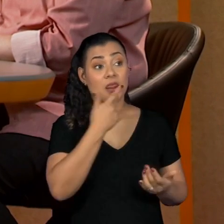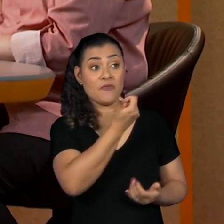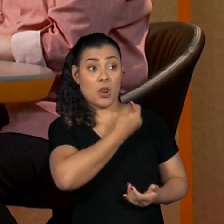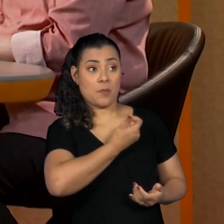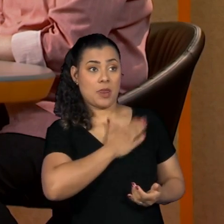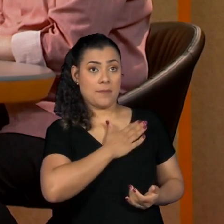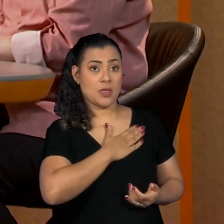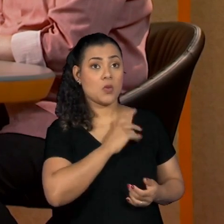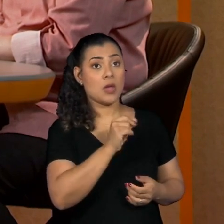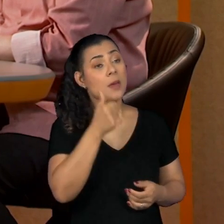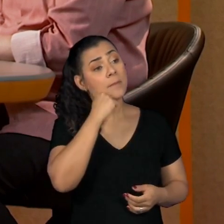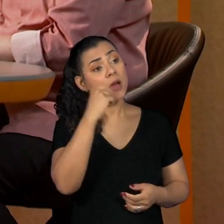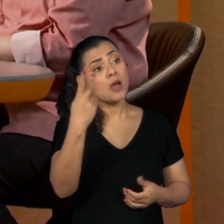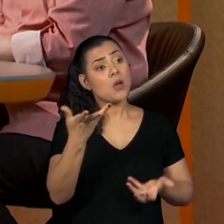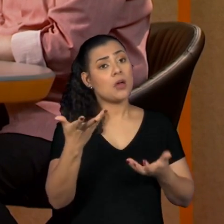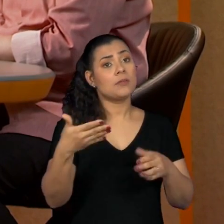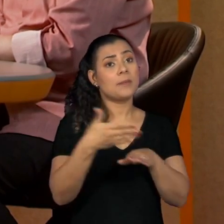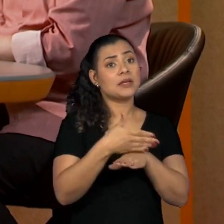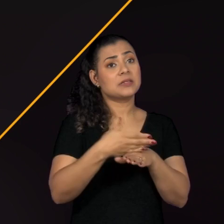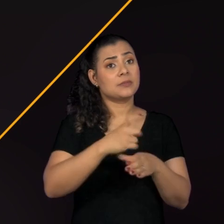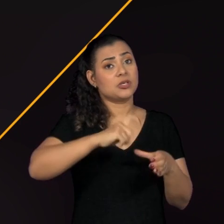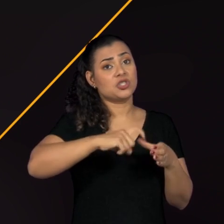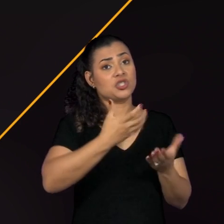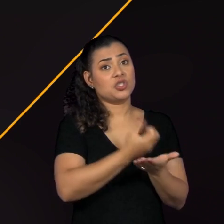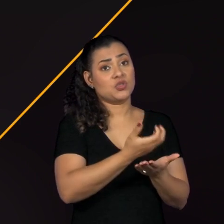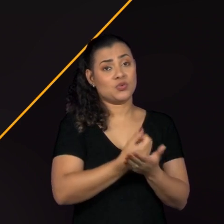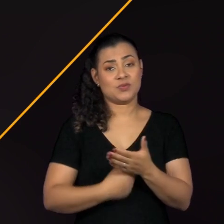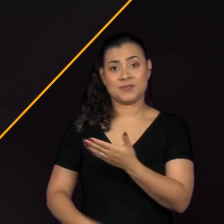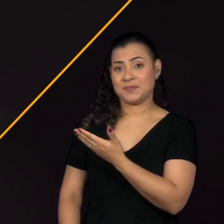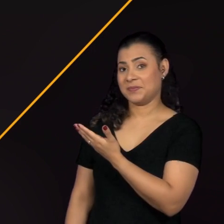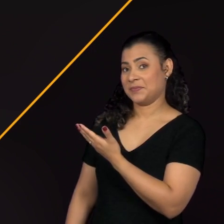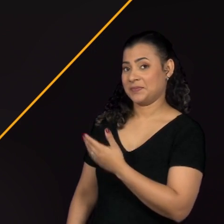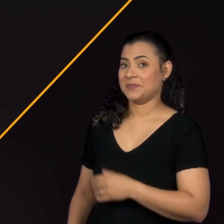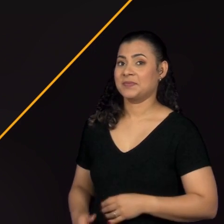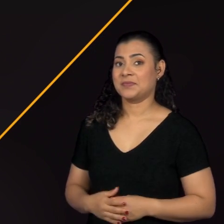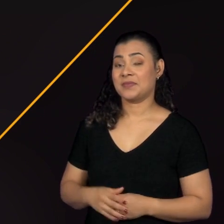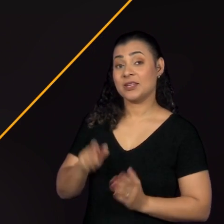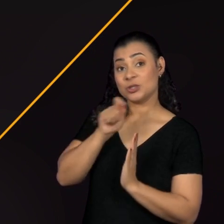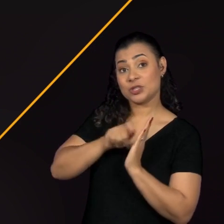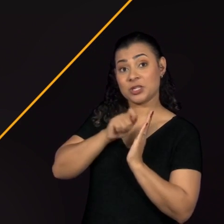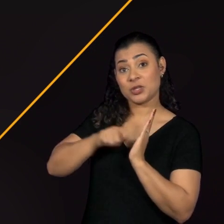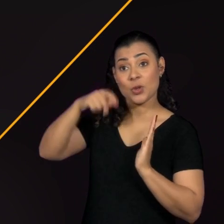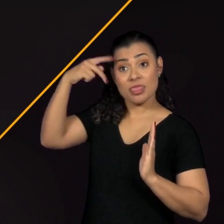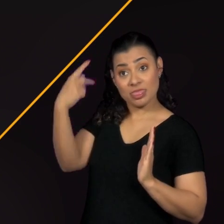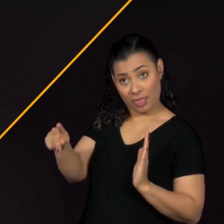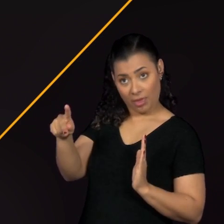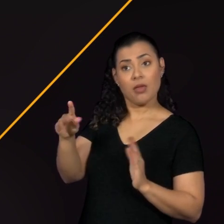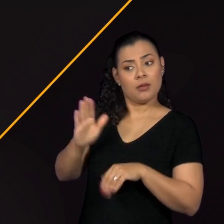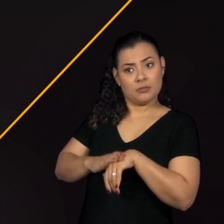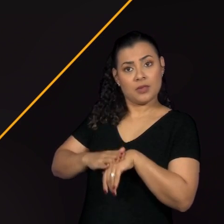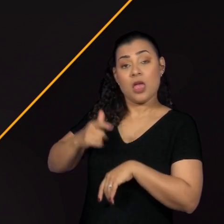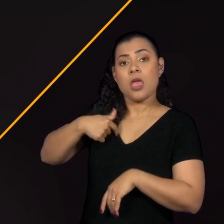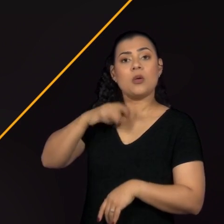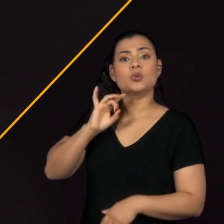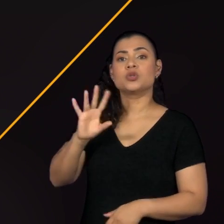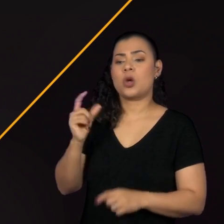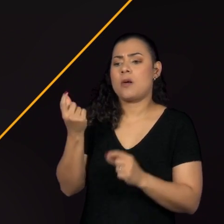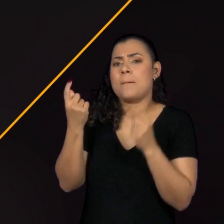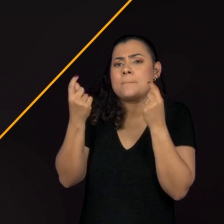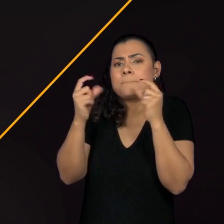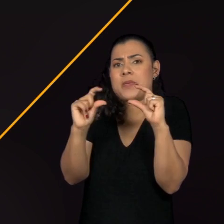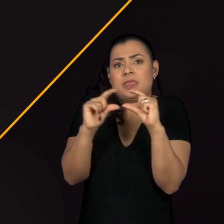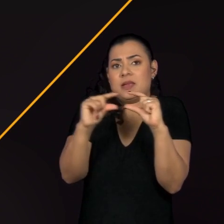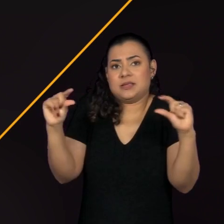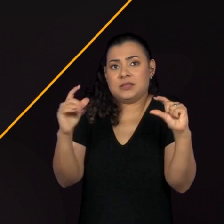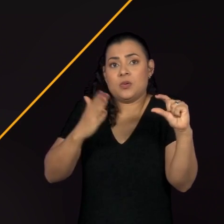mãe, eu quero que a senhora participe do meu disco. A autoria é toda dele. Eu apenas declamei uma